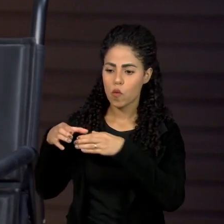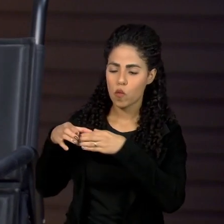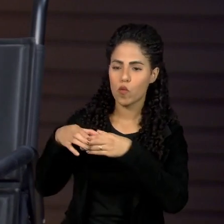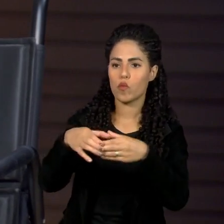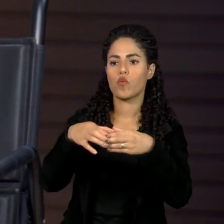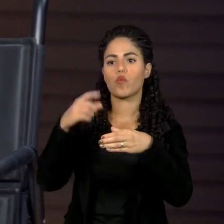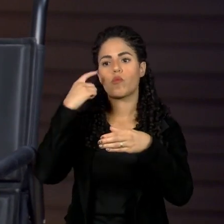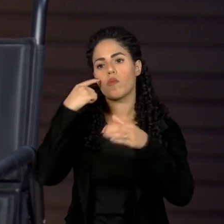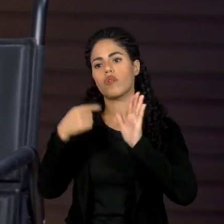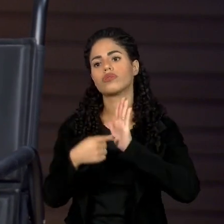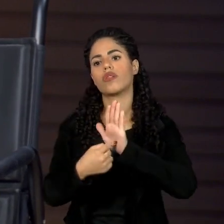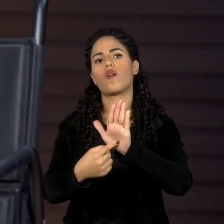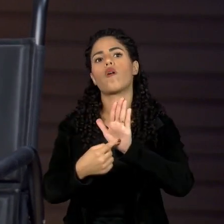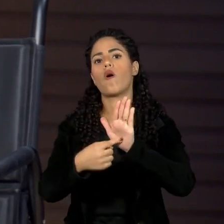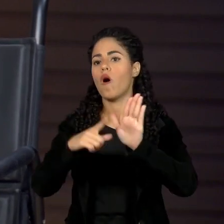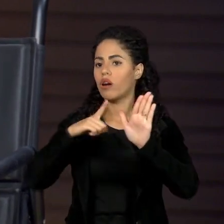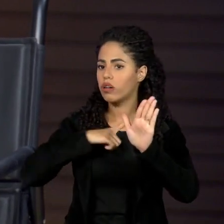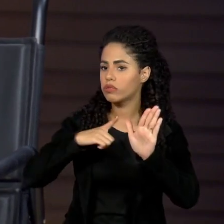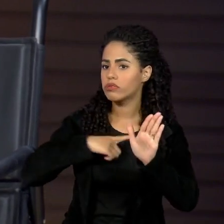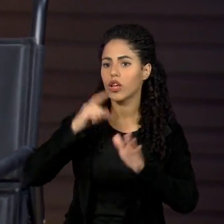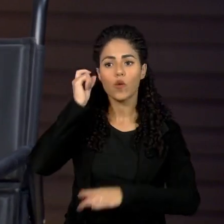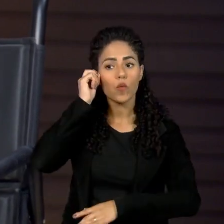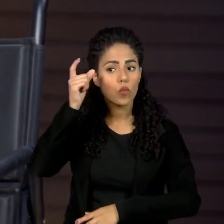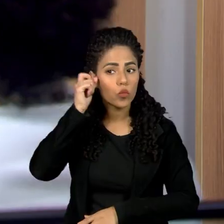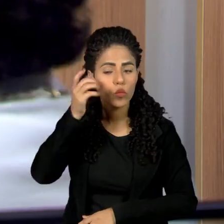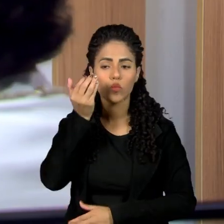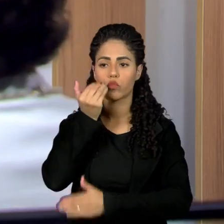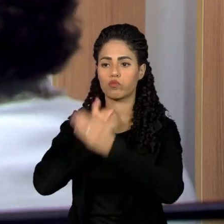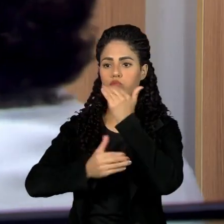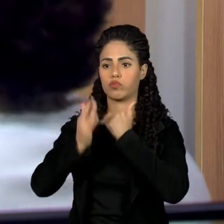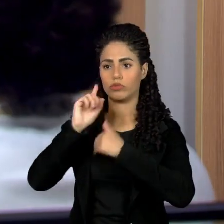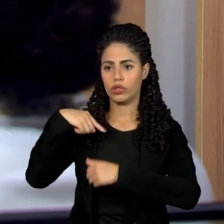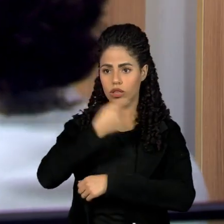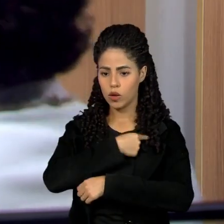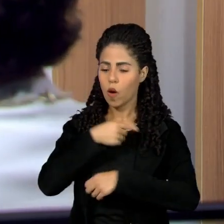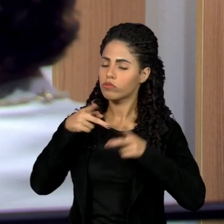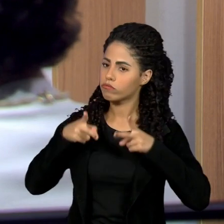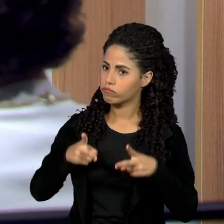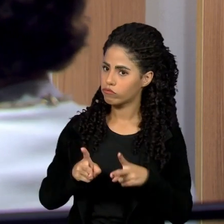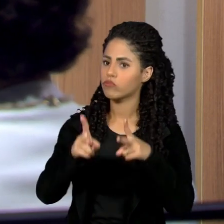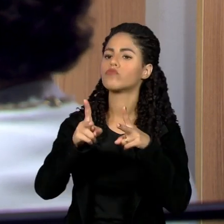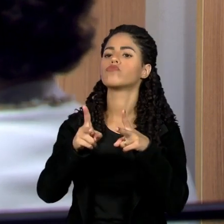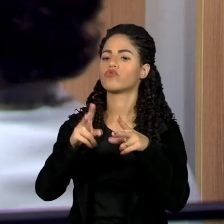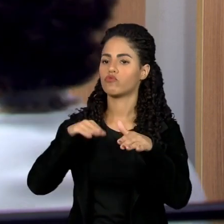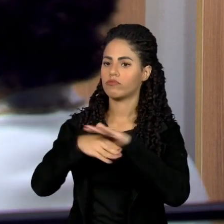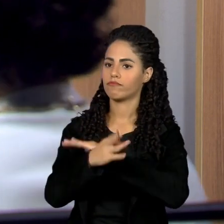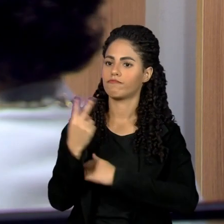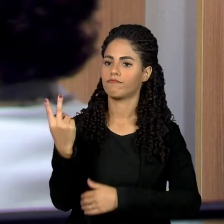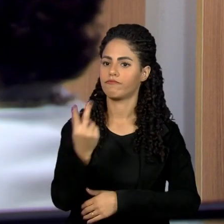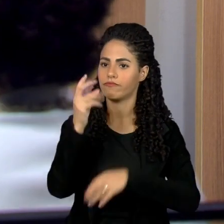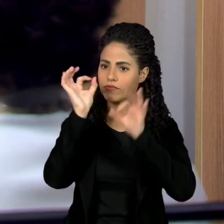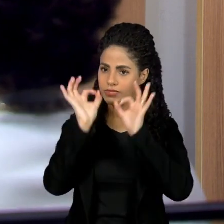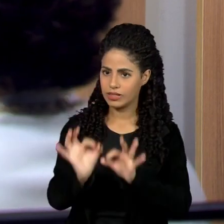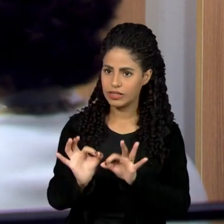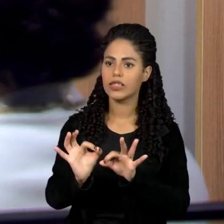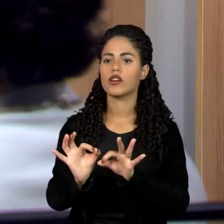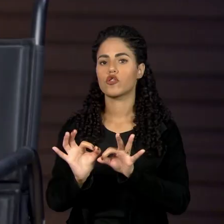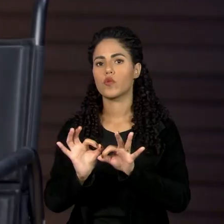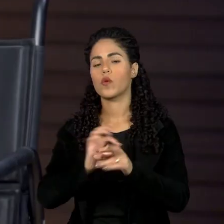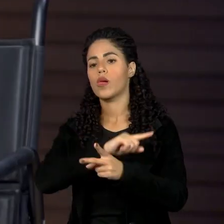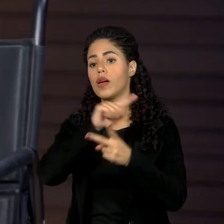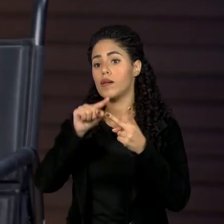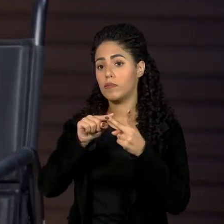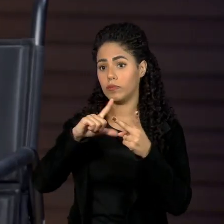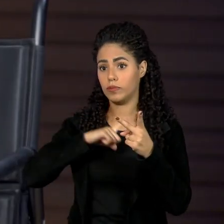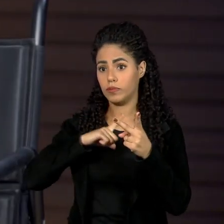olha, existem saberes, culturas alimentares que a gente precisa falar sobre, que a gente precisa valorizar. Esse no cenário de restaurantes, mas